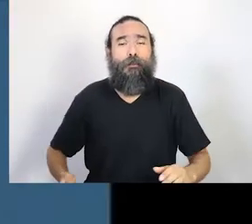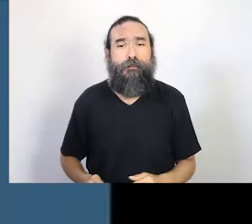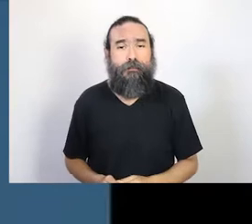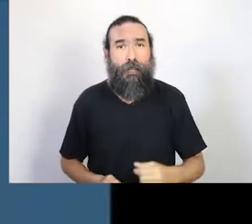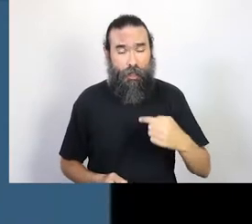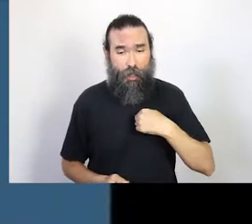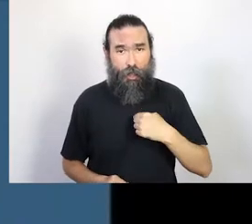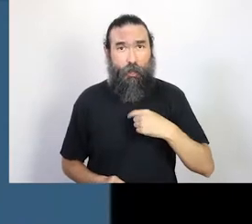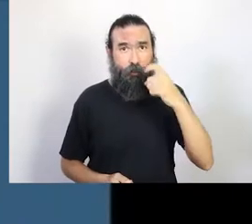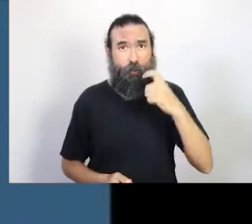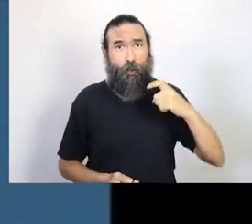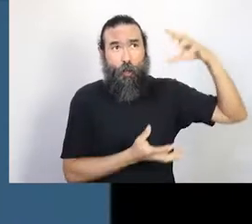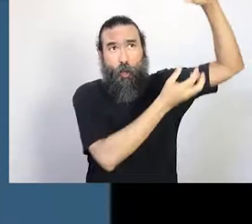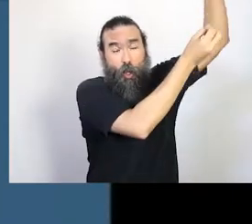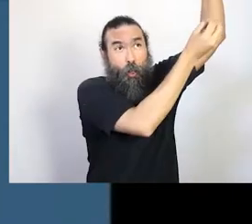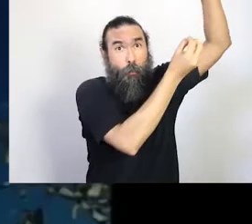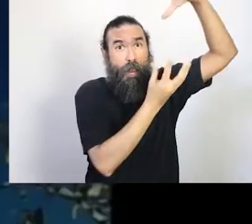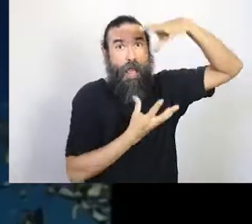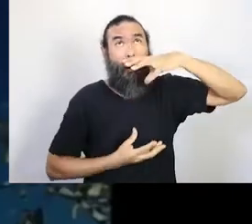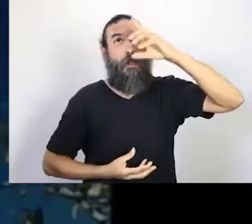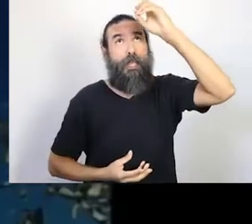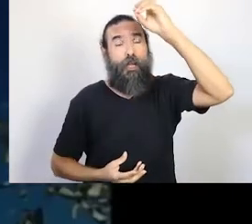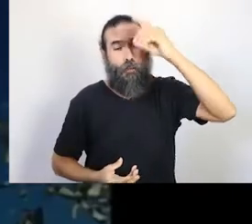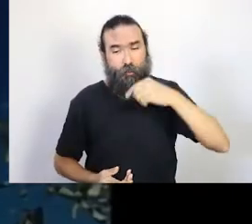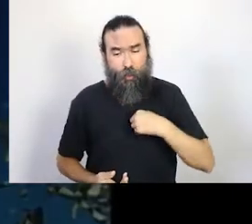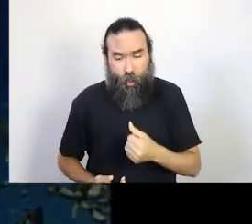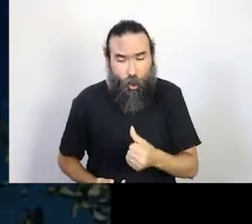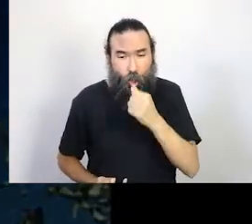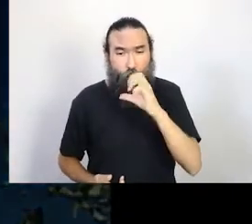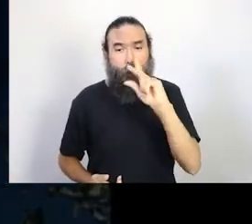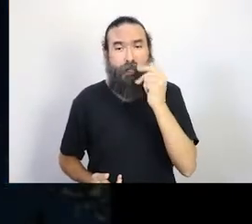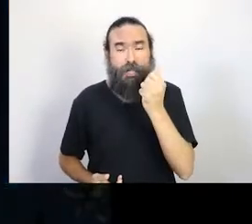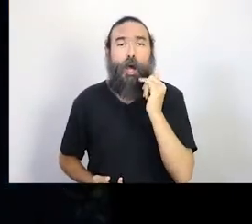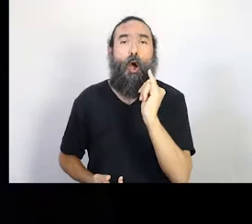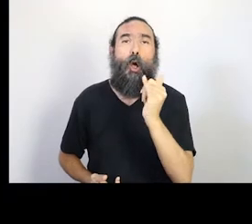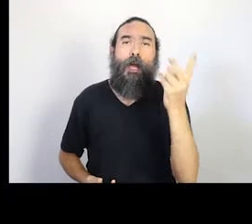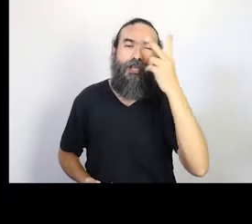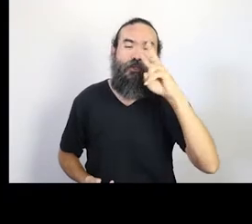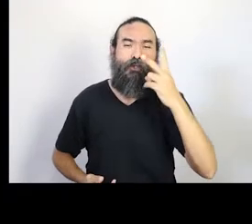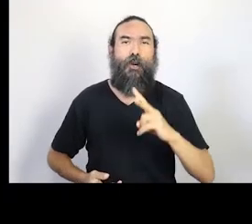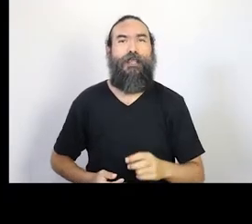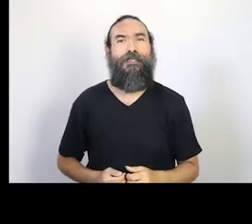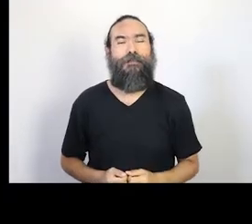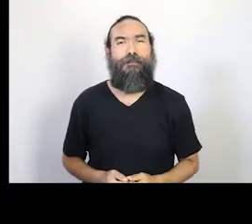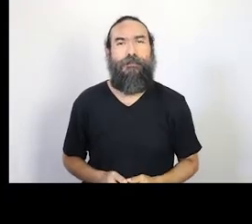E eu vivo iluminado por Deus, tomo chá de amora para me contar minhas histórias.